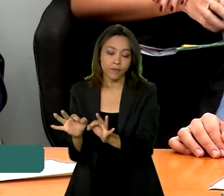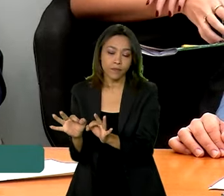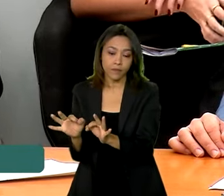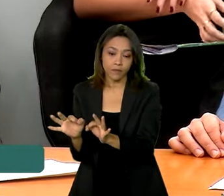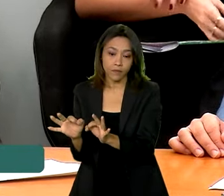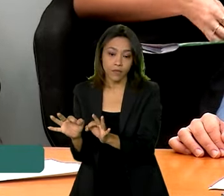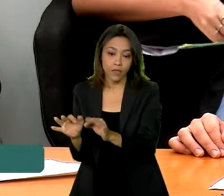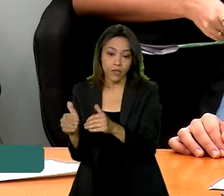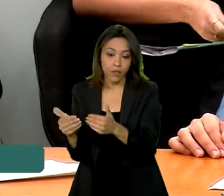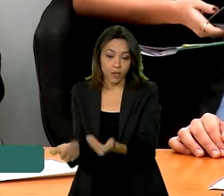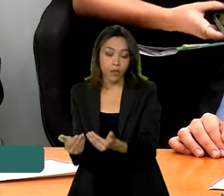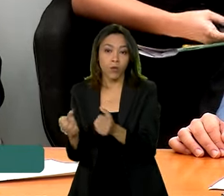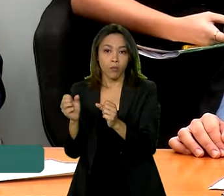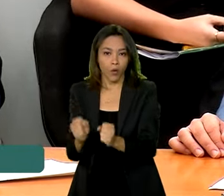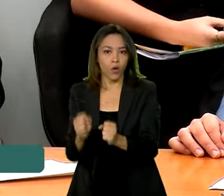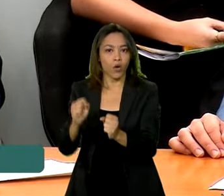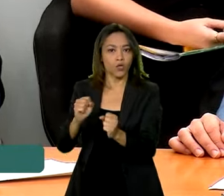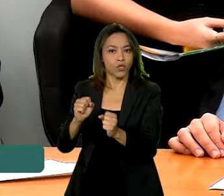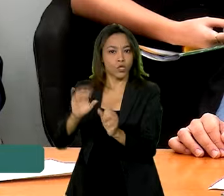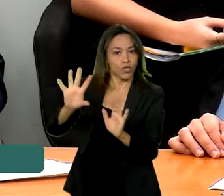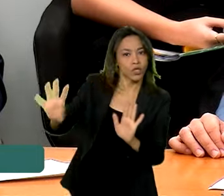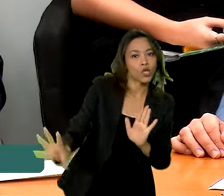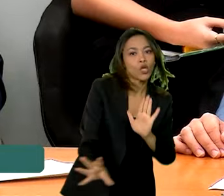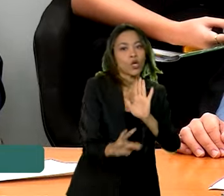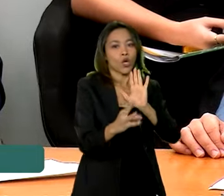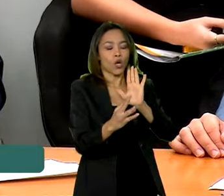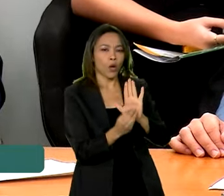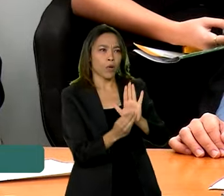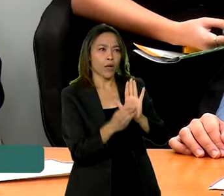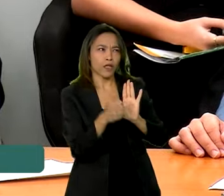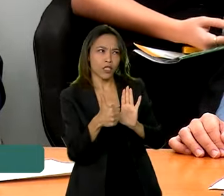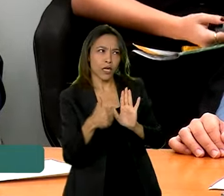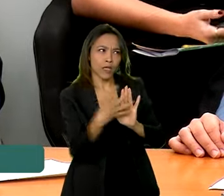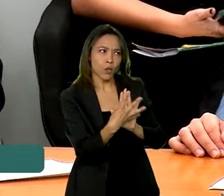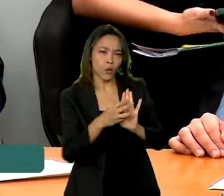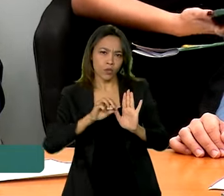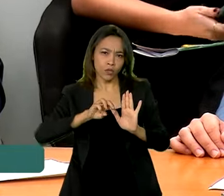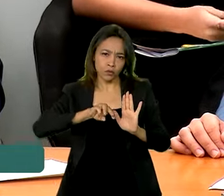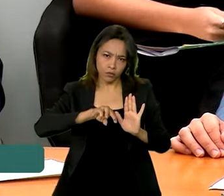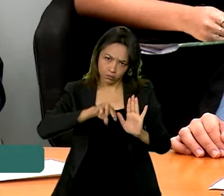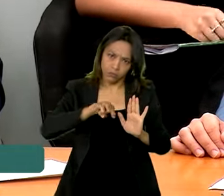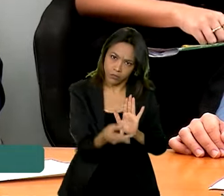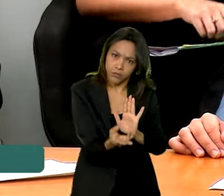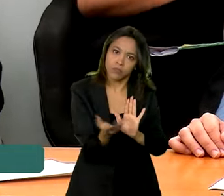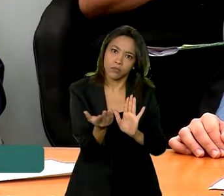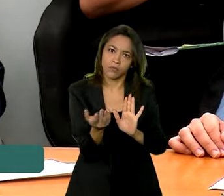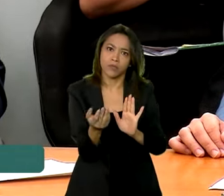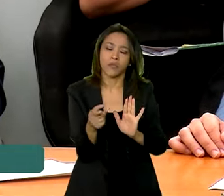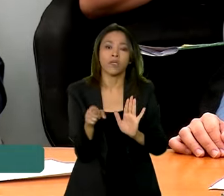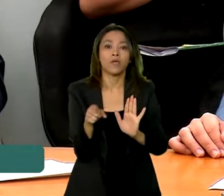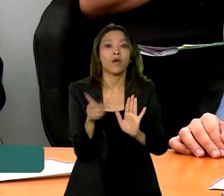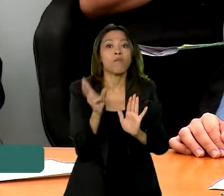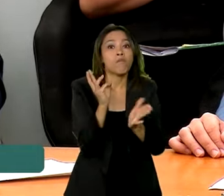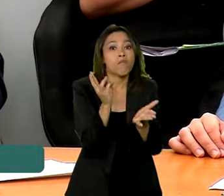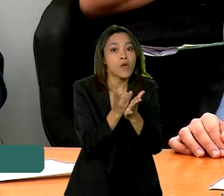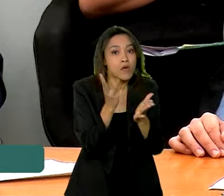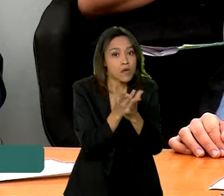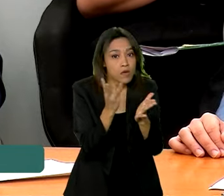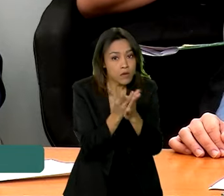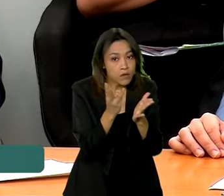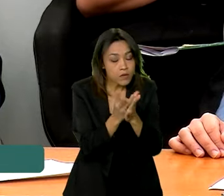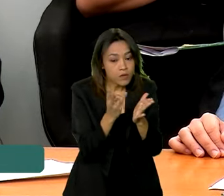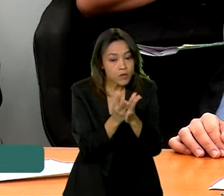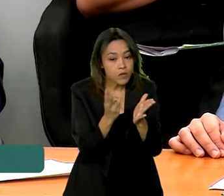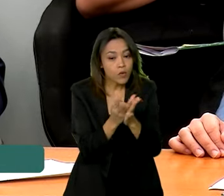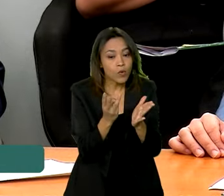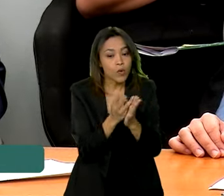A gente poder incorporar um extra ali de 14 bilhões, mesmo assim nós vamos estar no projetado